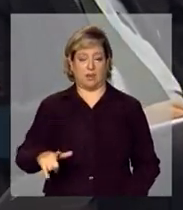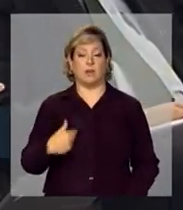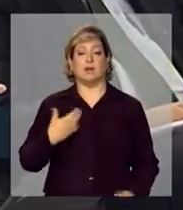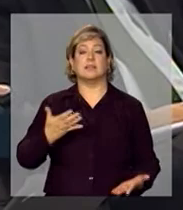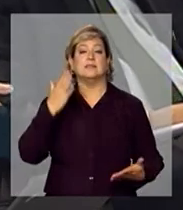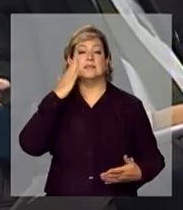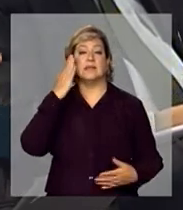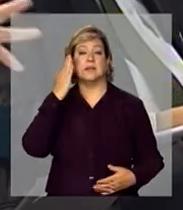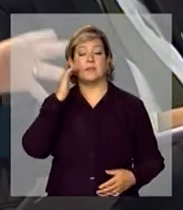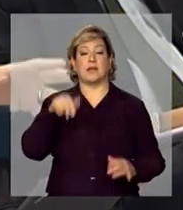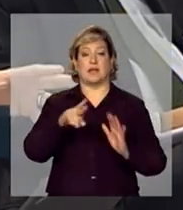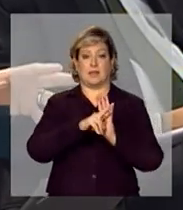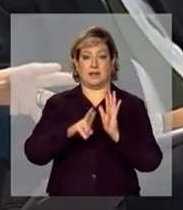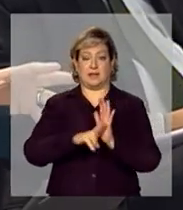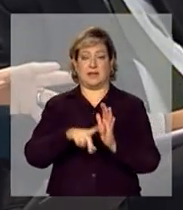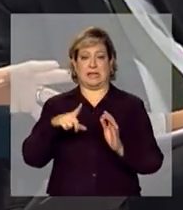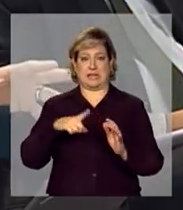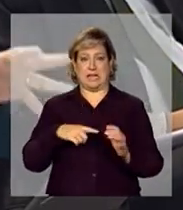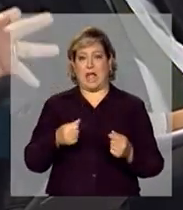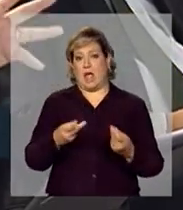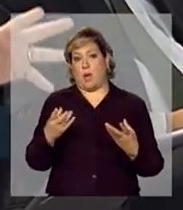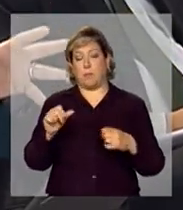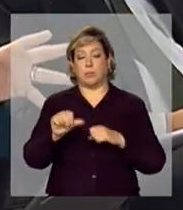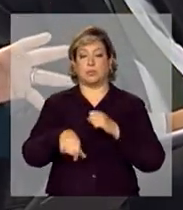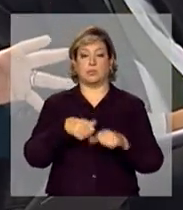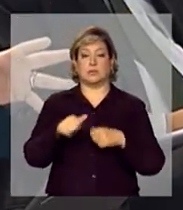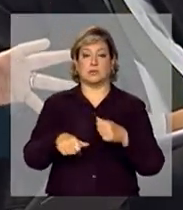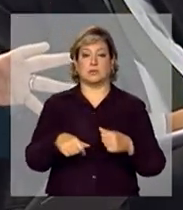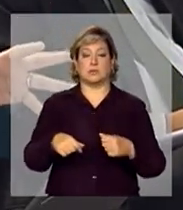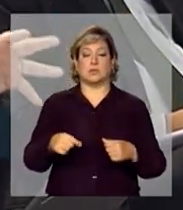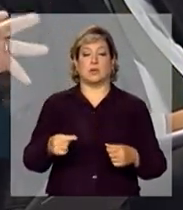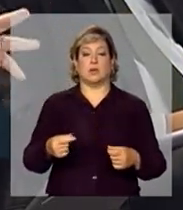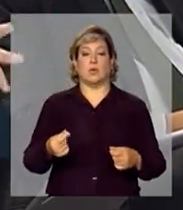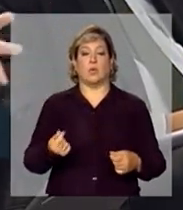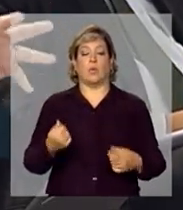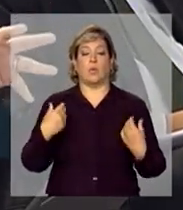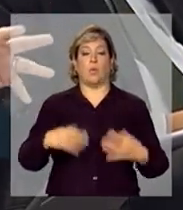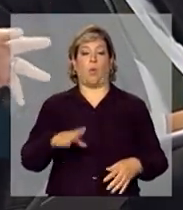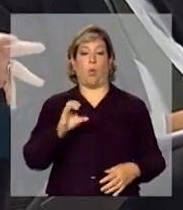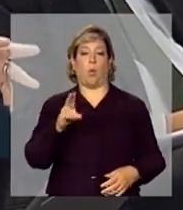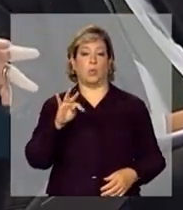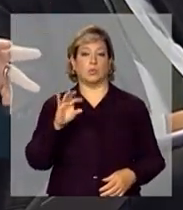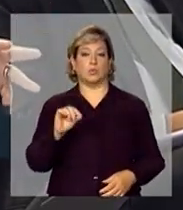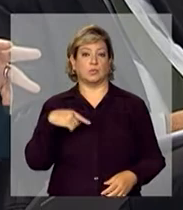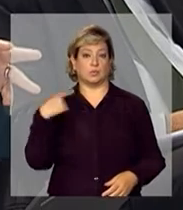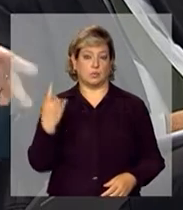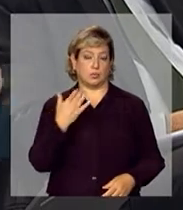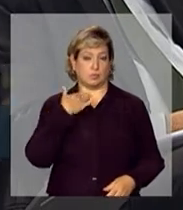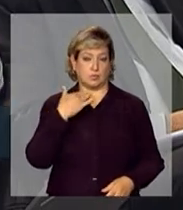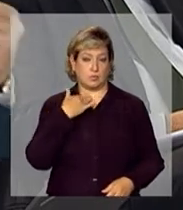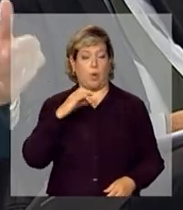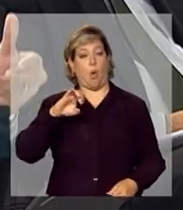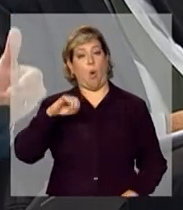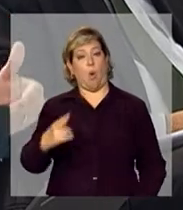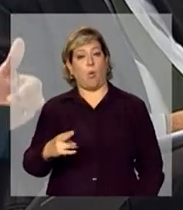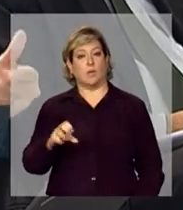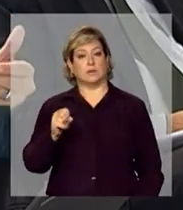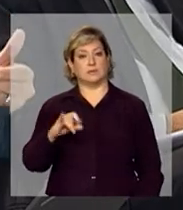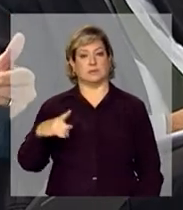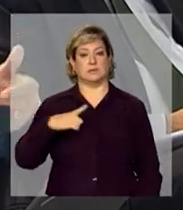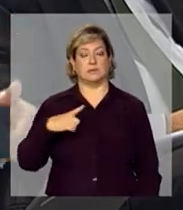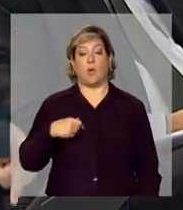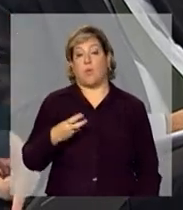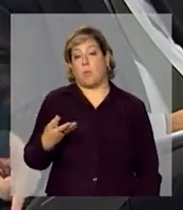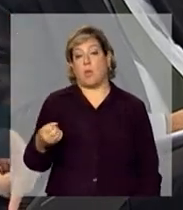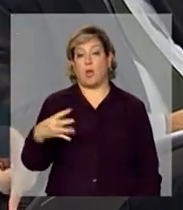trazem alguma mudança no custo das instituições financeiras ou se há alguma novidade aqui